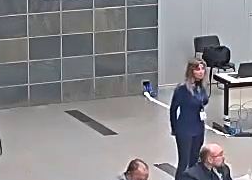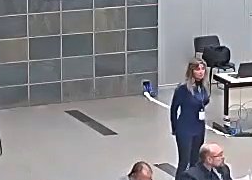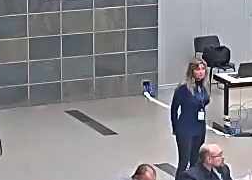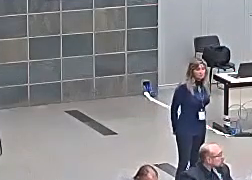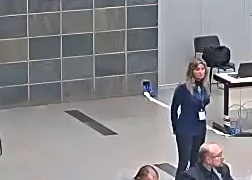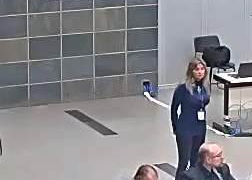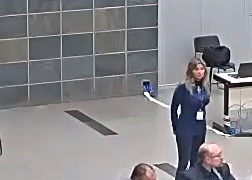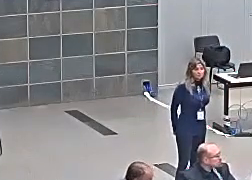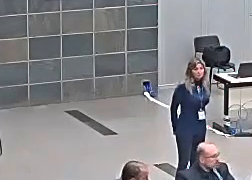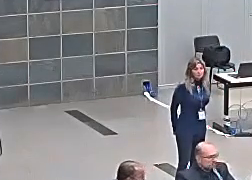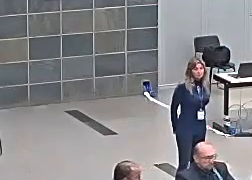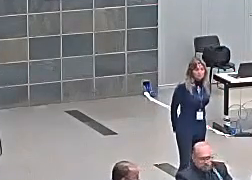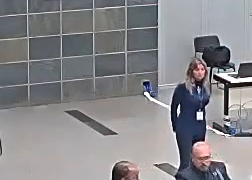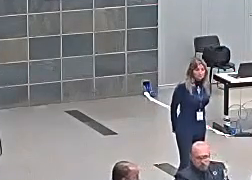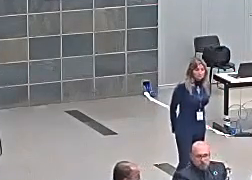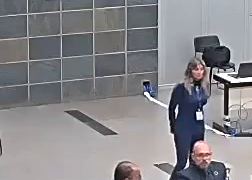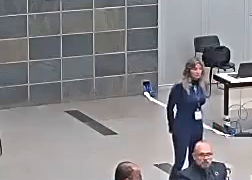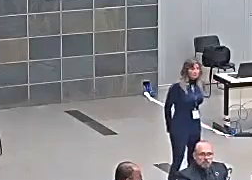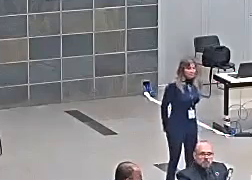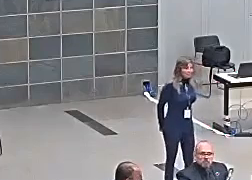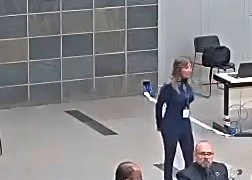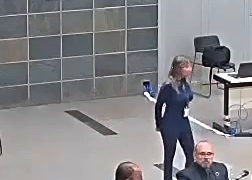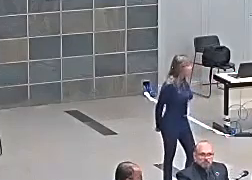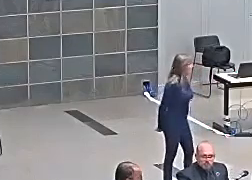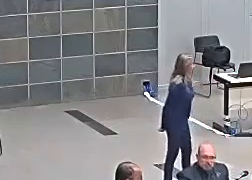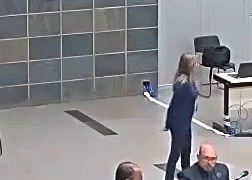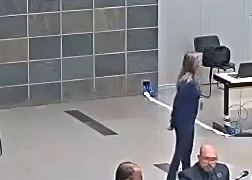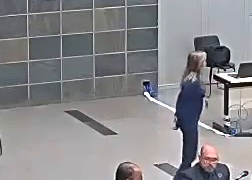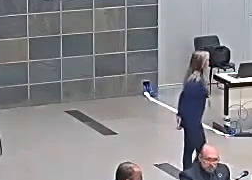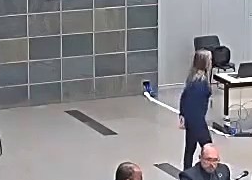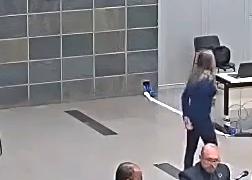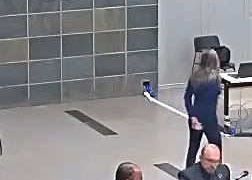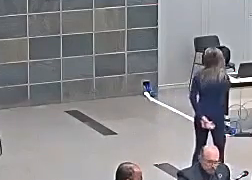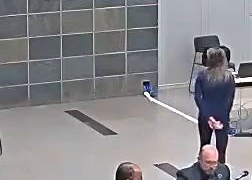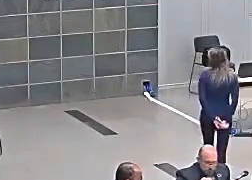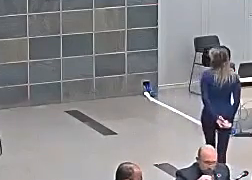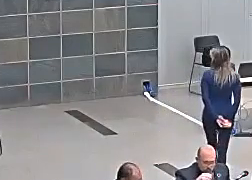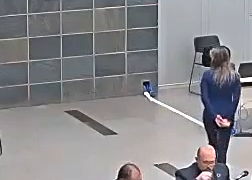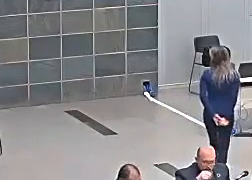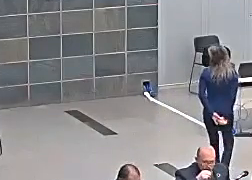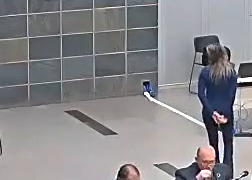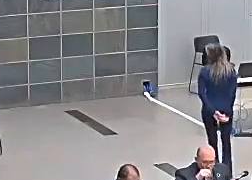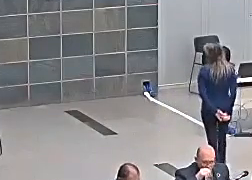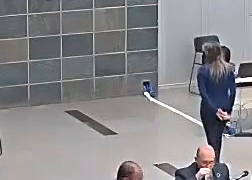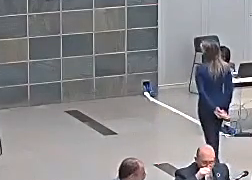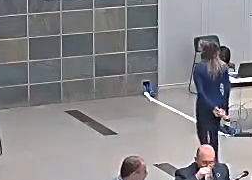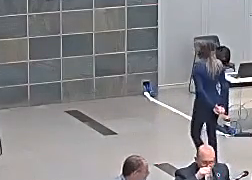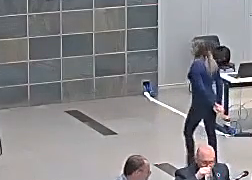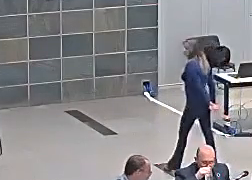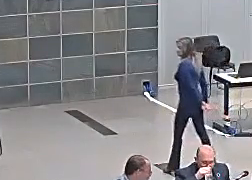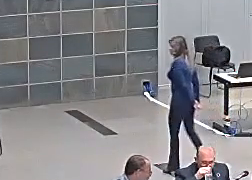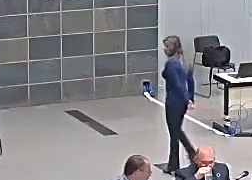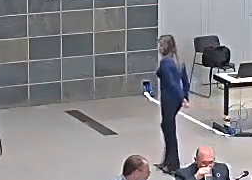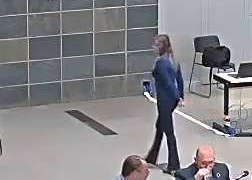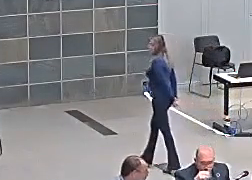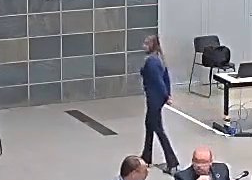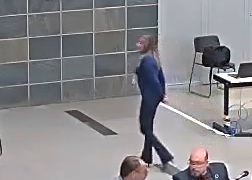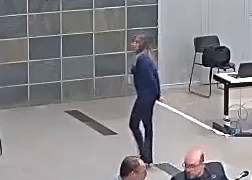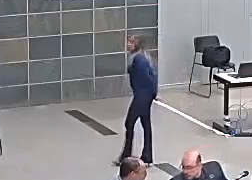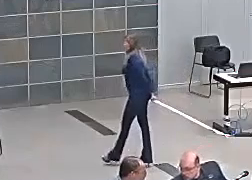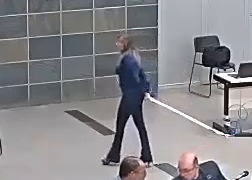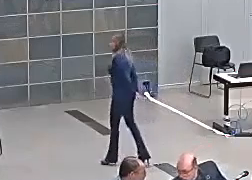professor né Originalmente de geografia da do estado do Escola Municipal de Fora que trabalh